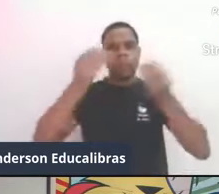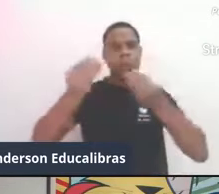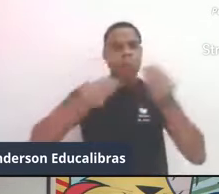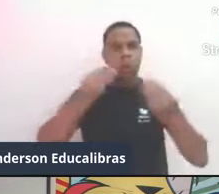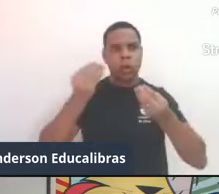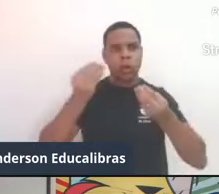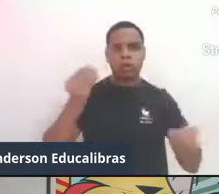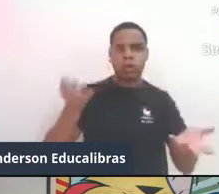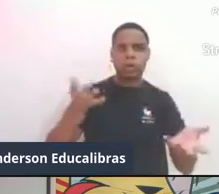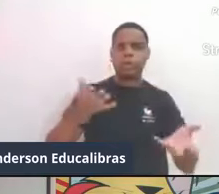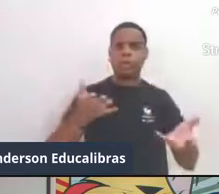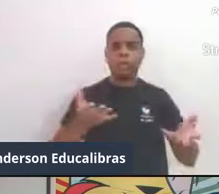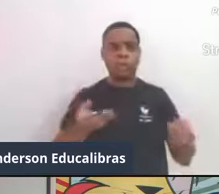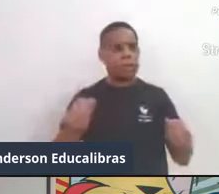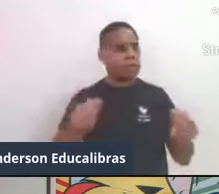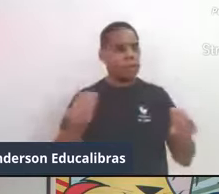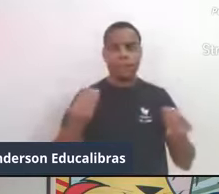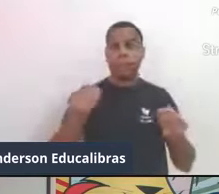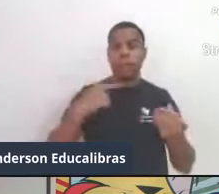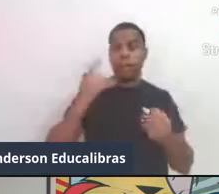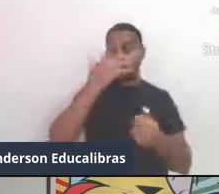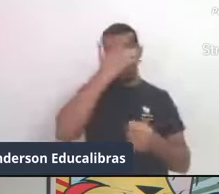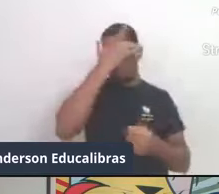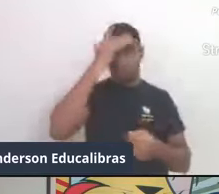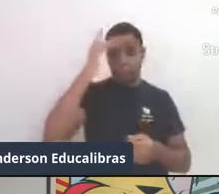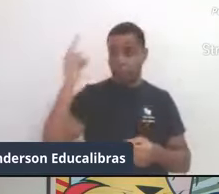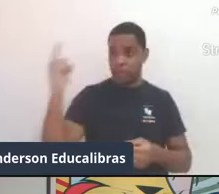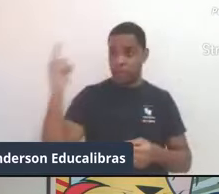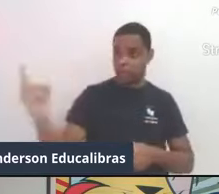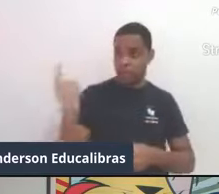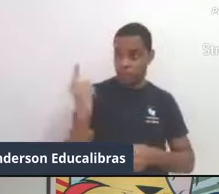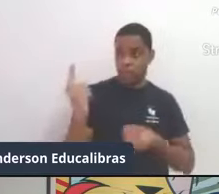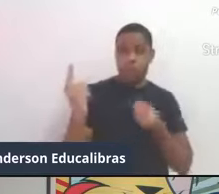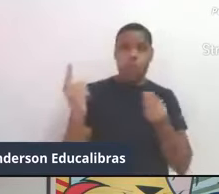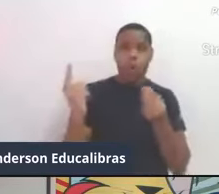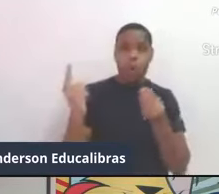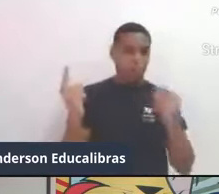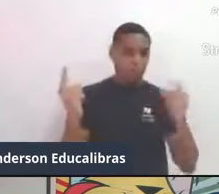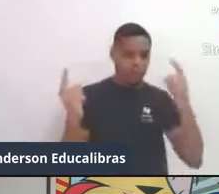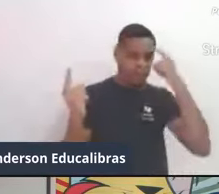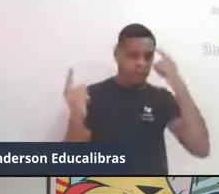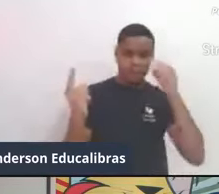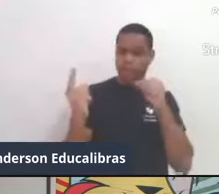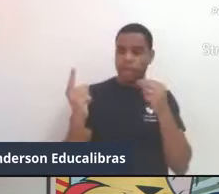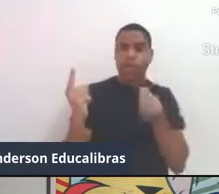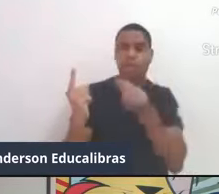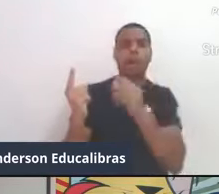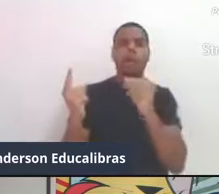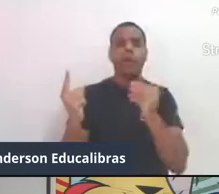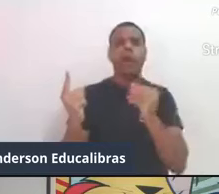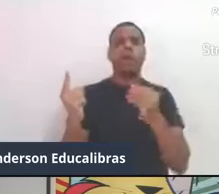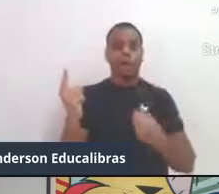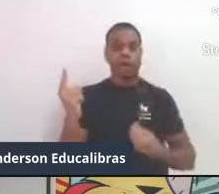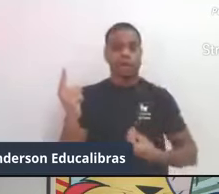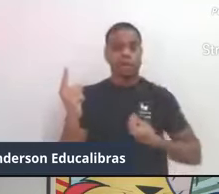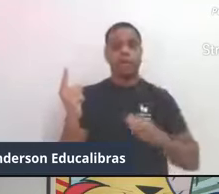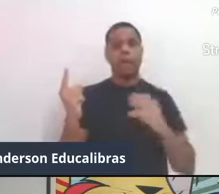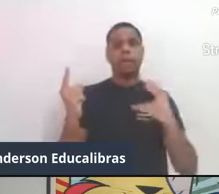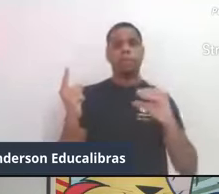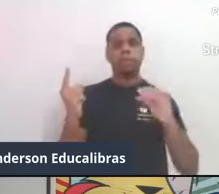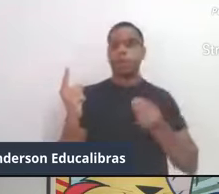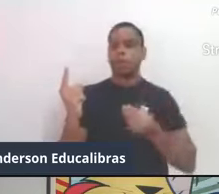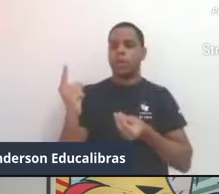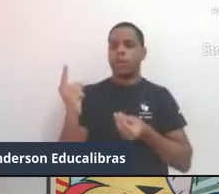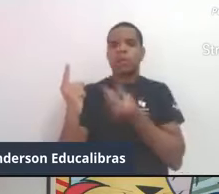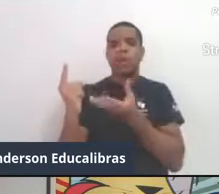à pessoa aquele conforto, aquela atenção, aquele cuidado para todo mundo, inclusive para as pessoas